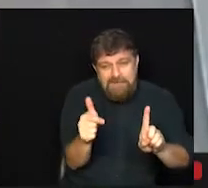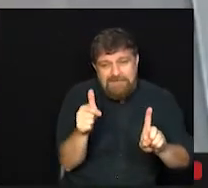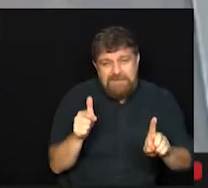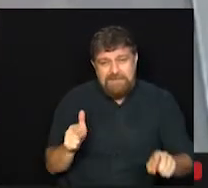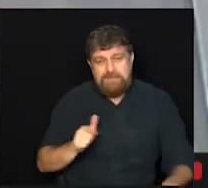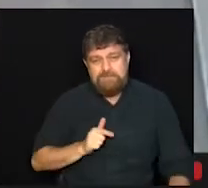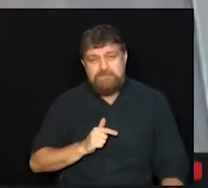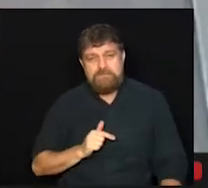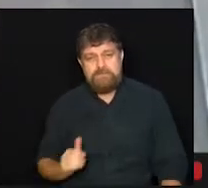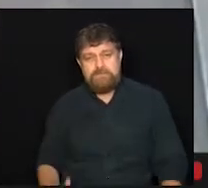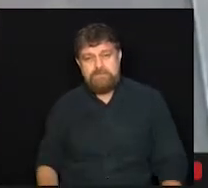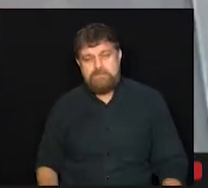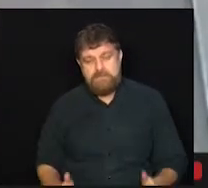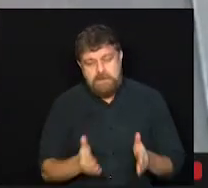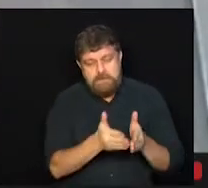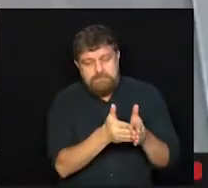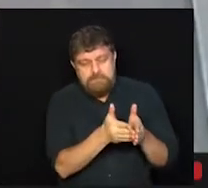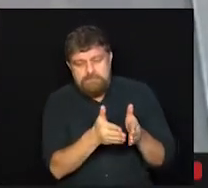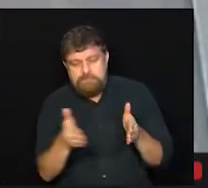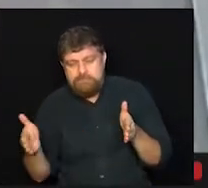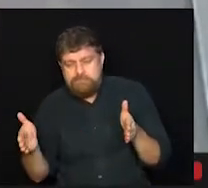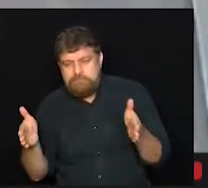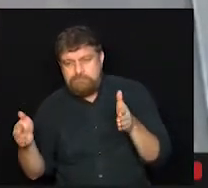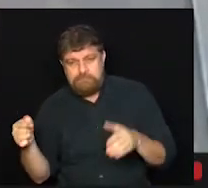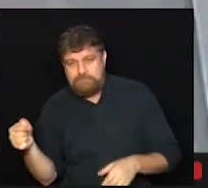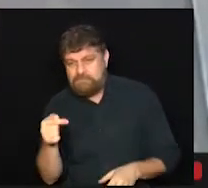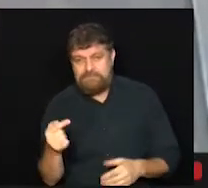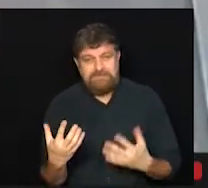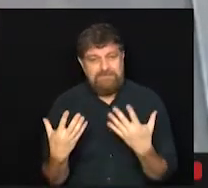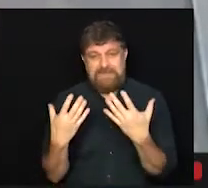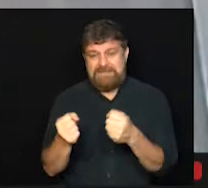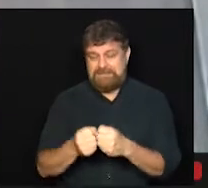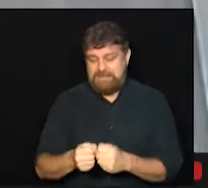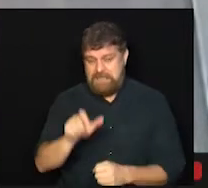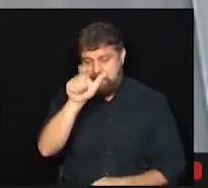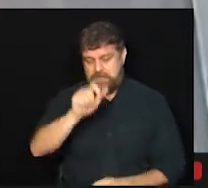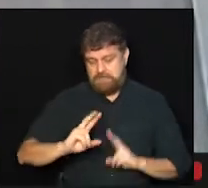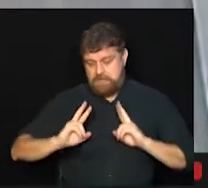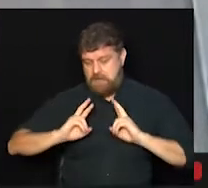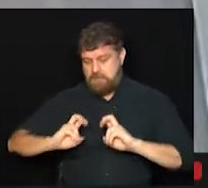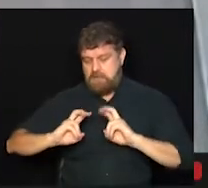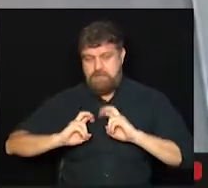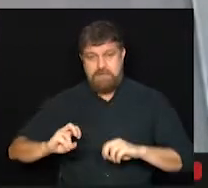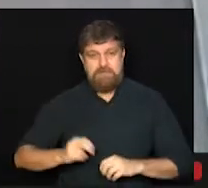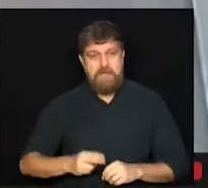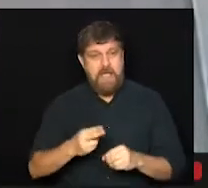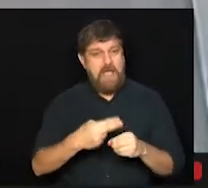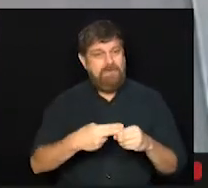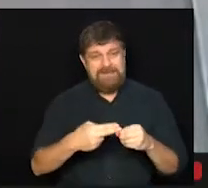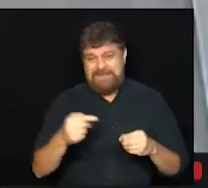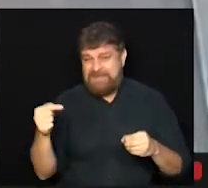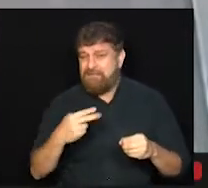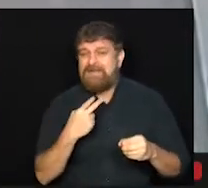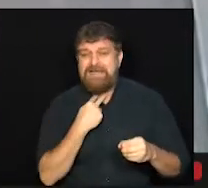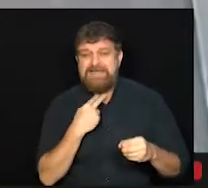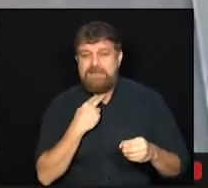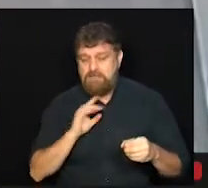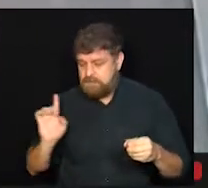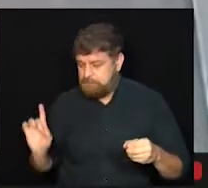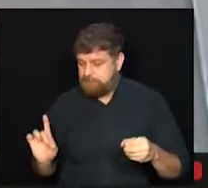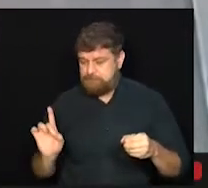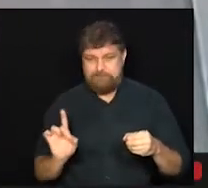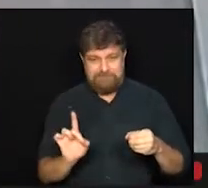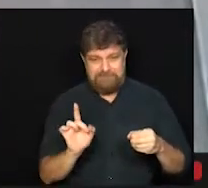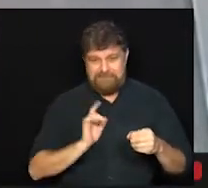passa por não aceitar ninguém com sintoma. Nesse particular, a Unicamp não permite que ninguém entre no campo se tiver